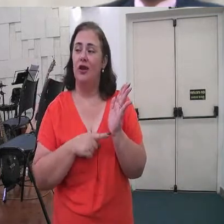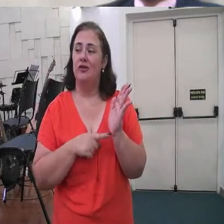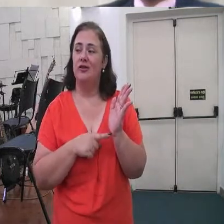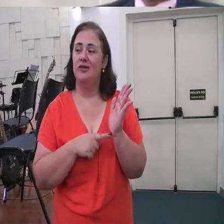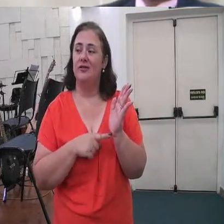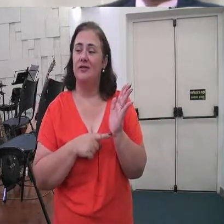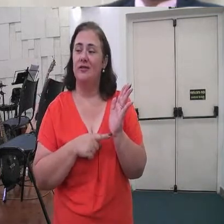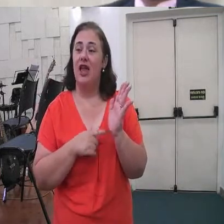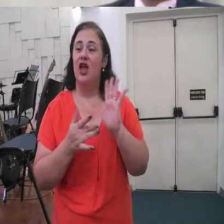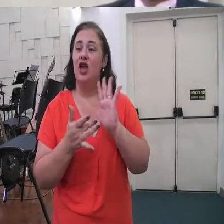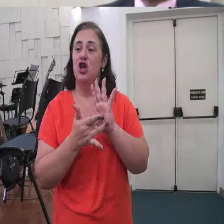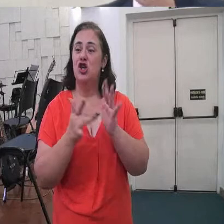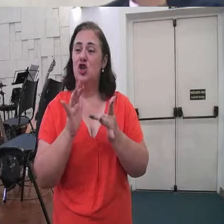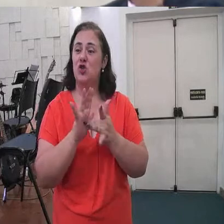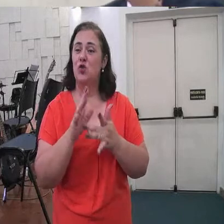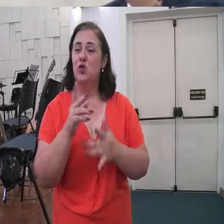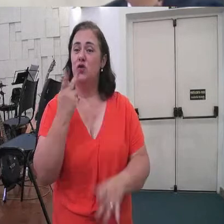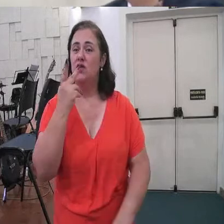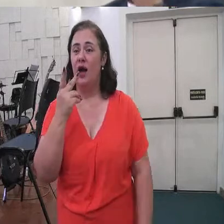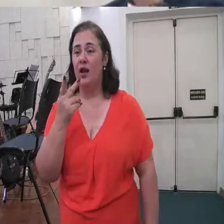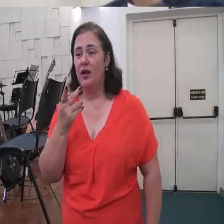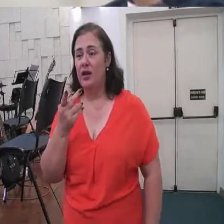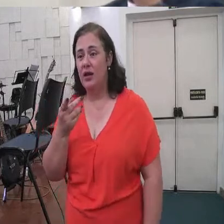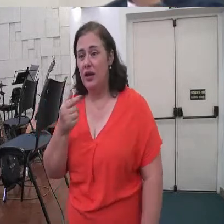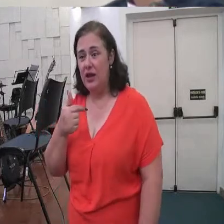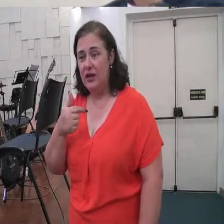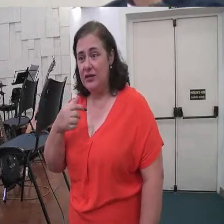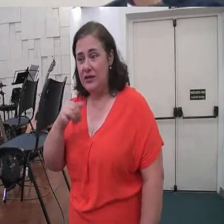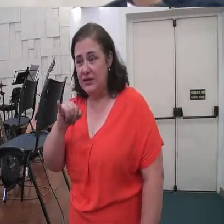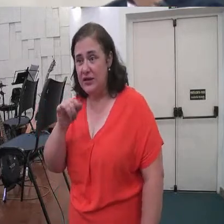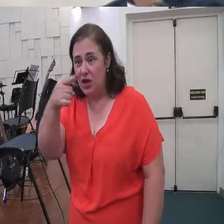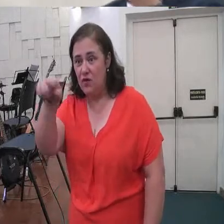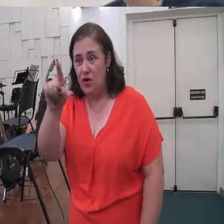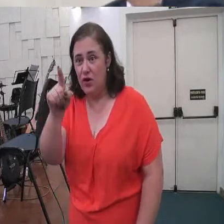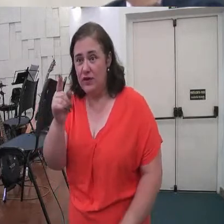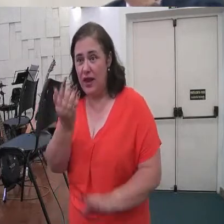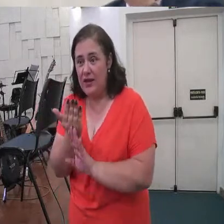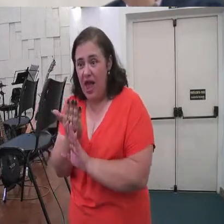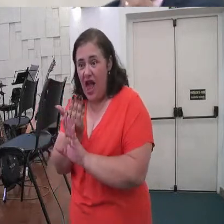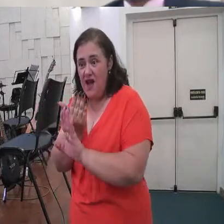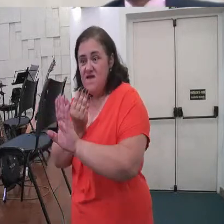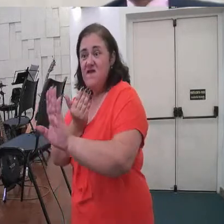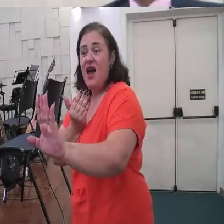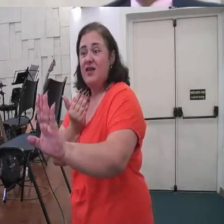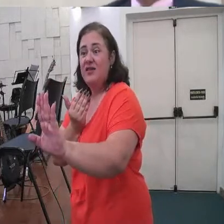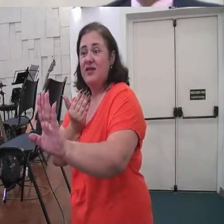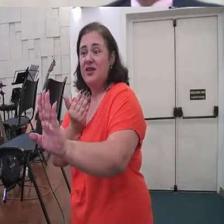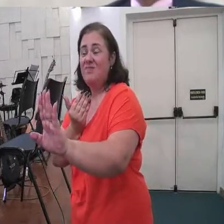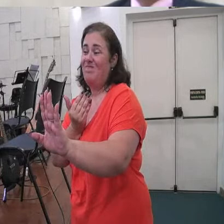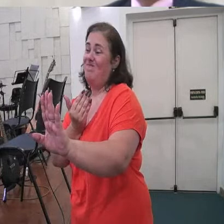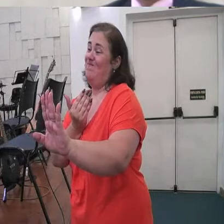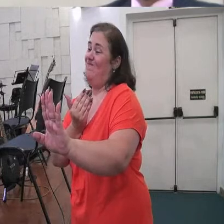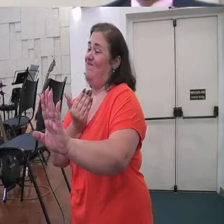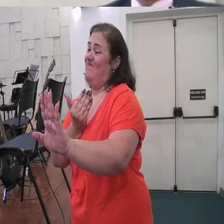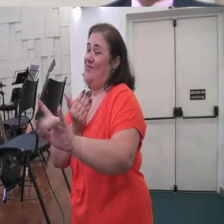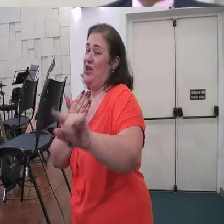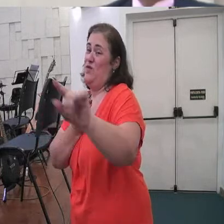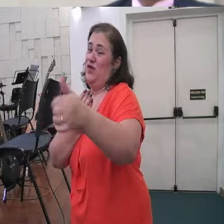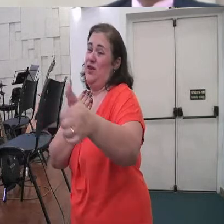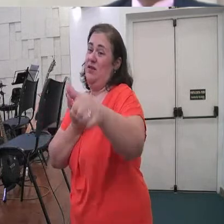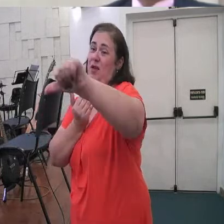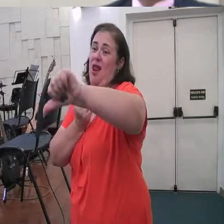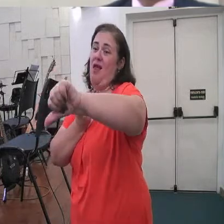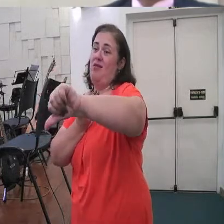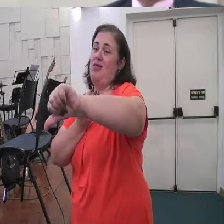A fé motivacional diz: você é precioso, mais raro que o ouro puro